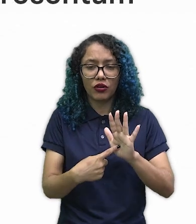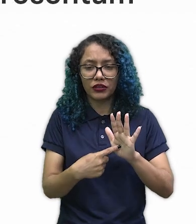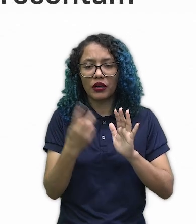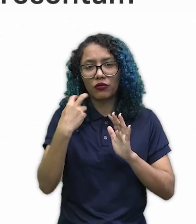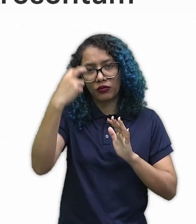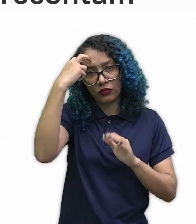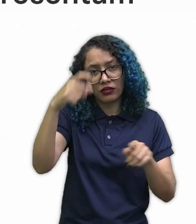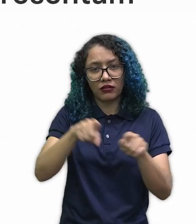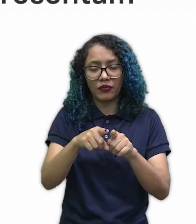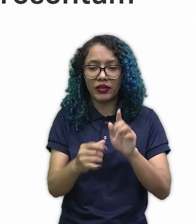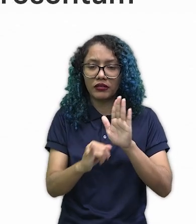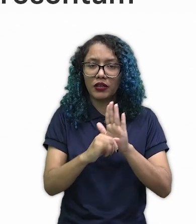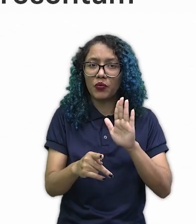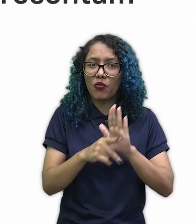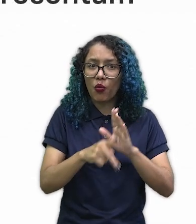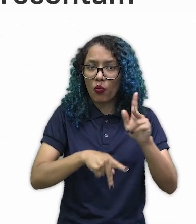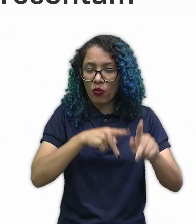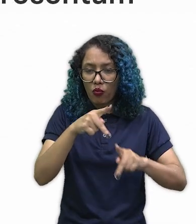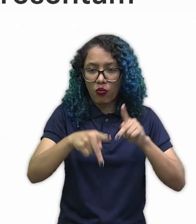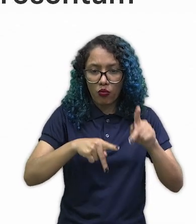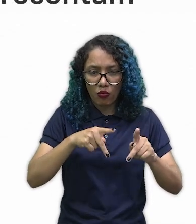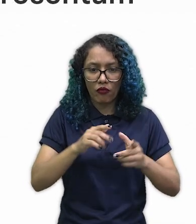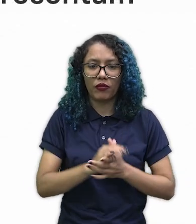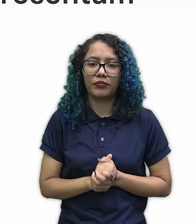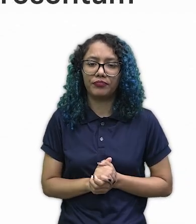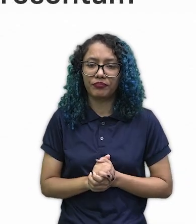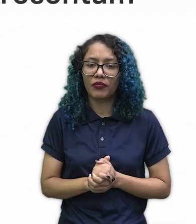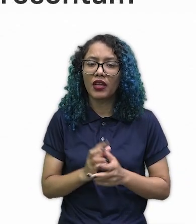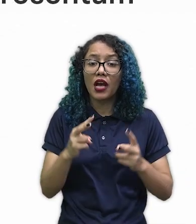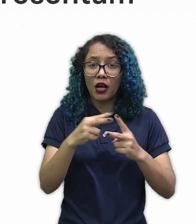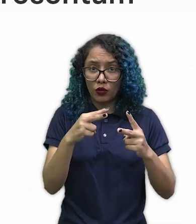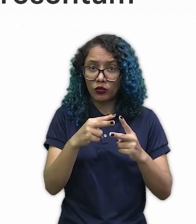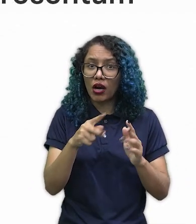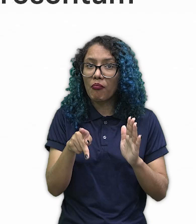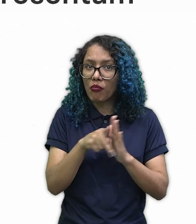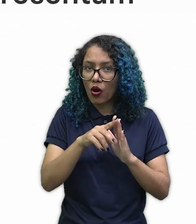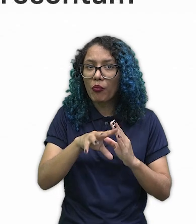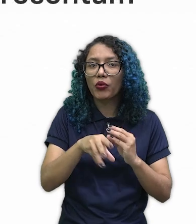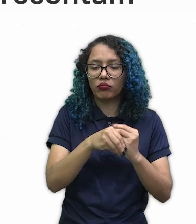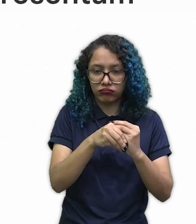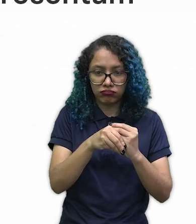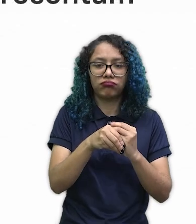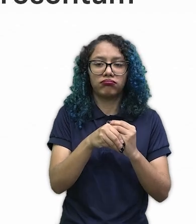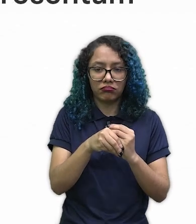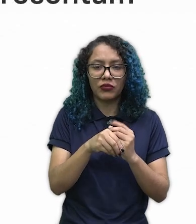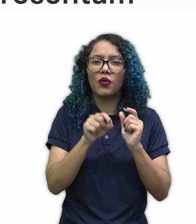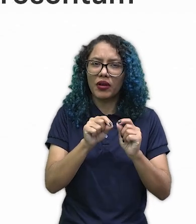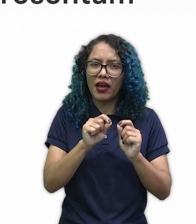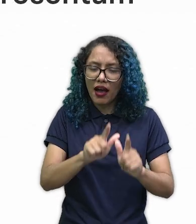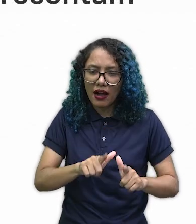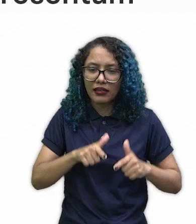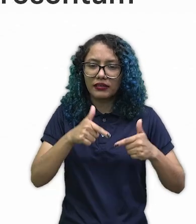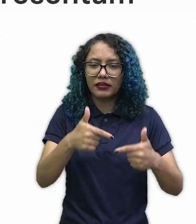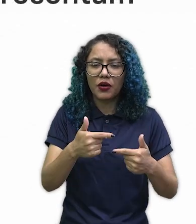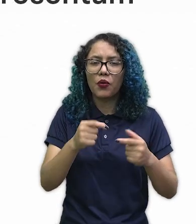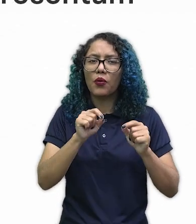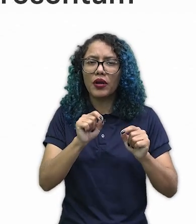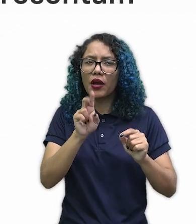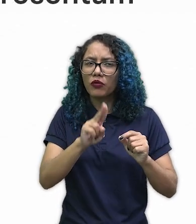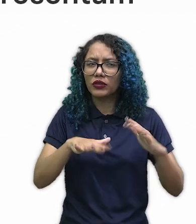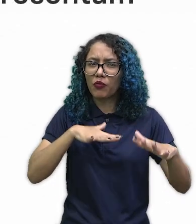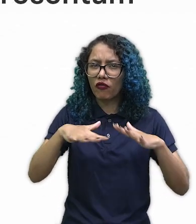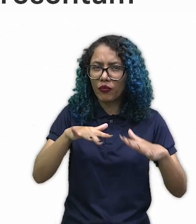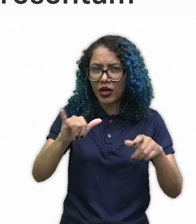identidade de um povo. As lutas, como parte dessas práticas, são manifestações que combinam